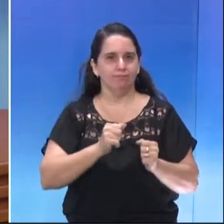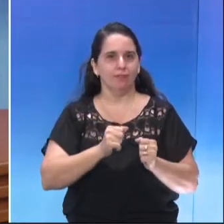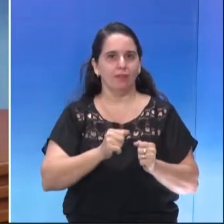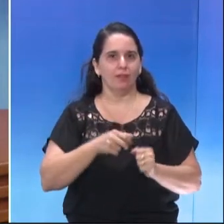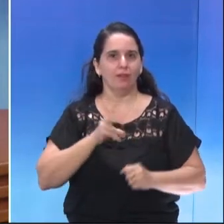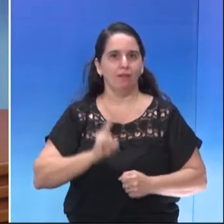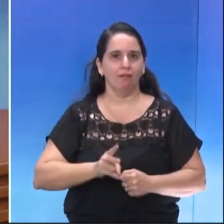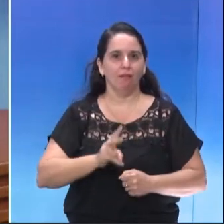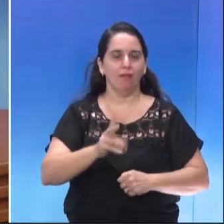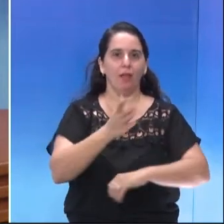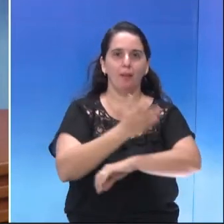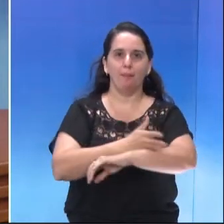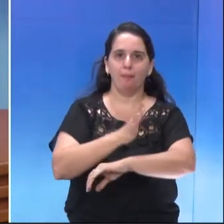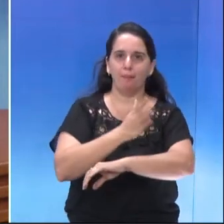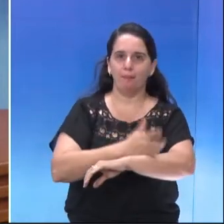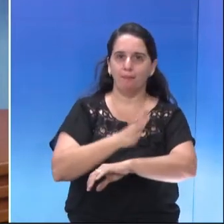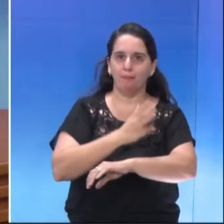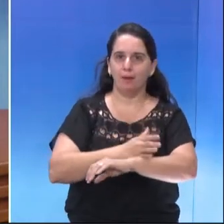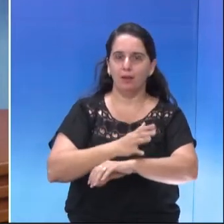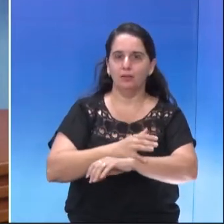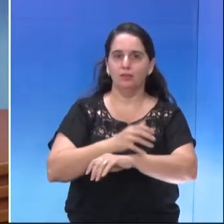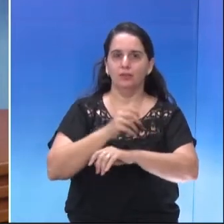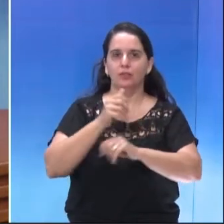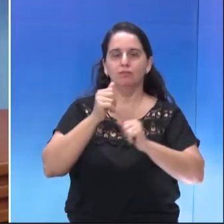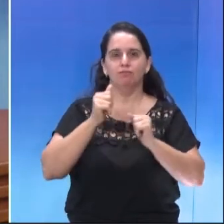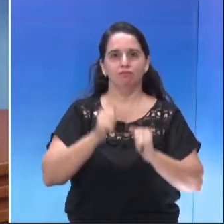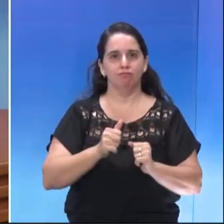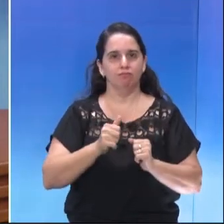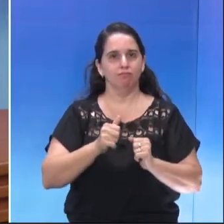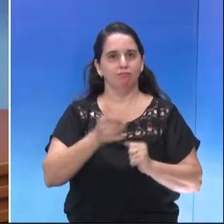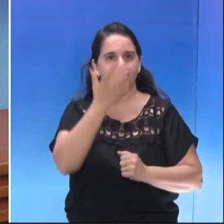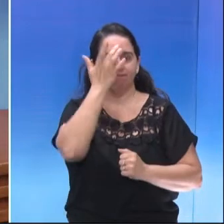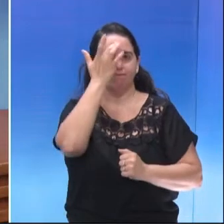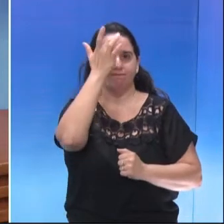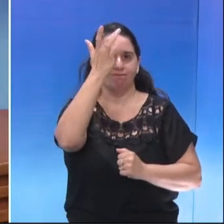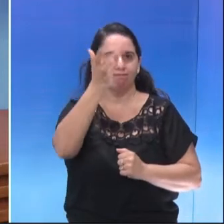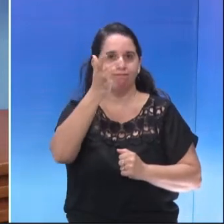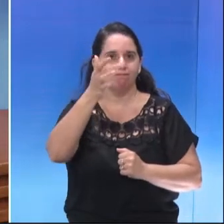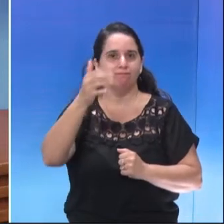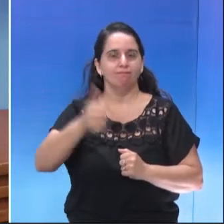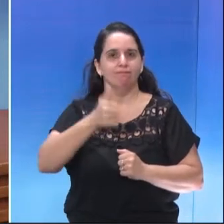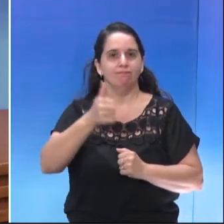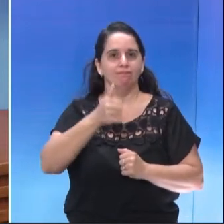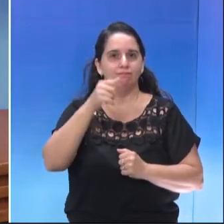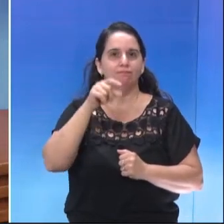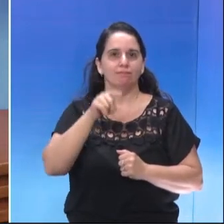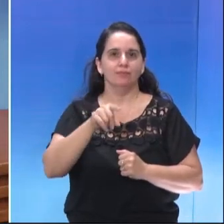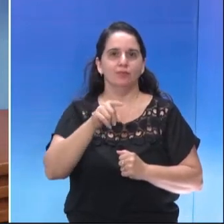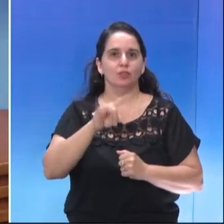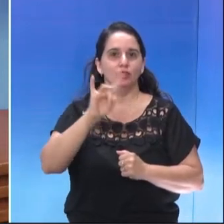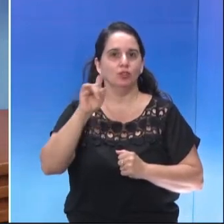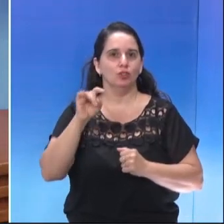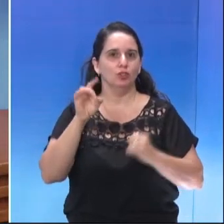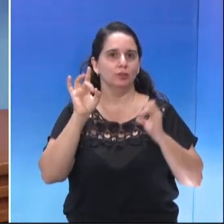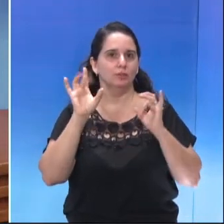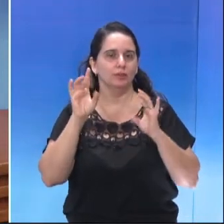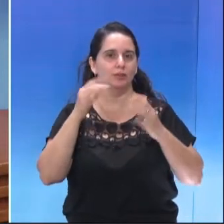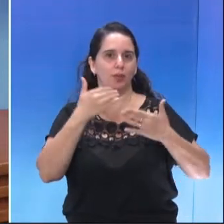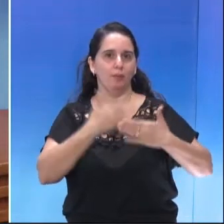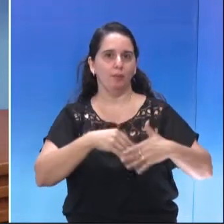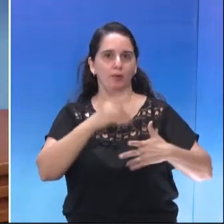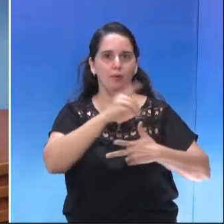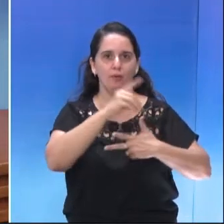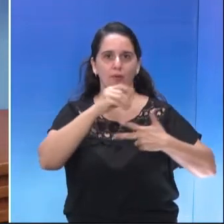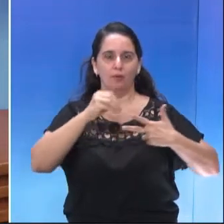dia mais prática e isso possa estar sendo facilitado para você, principalmente no dia da prova, ok?